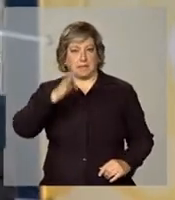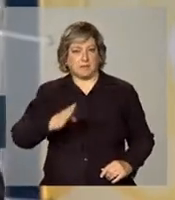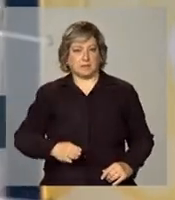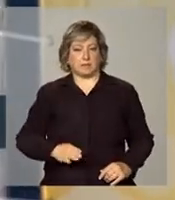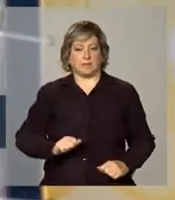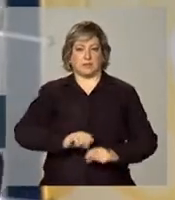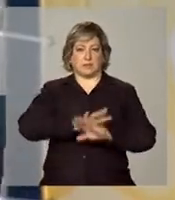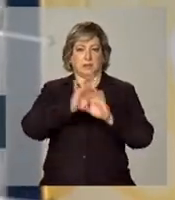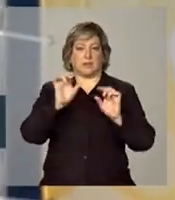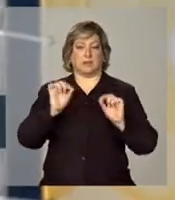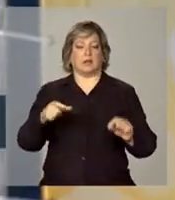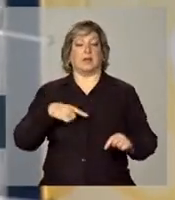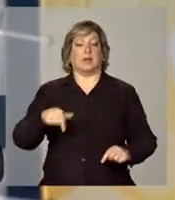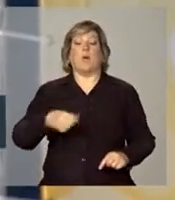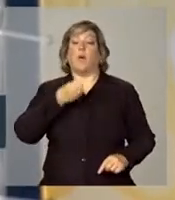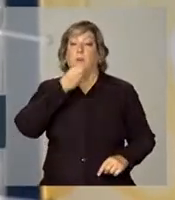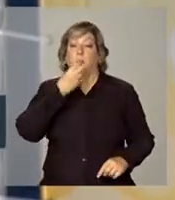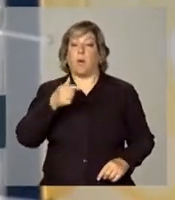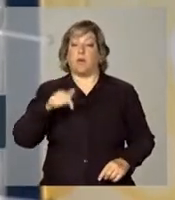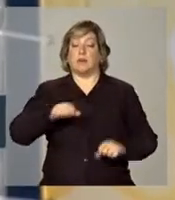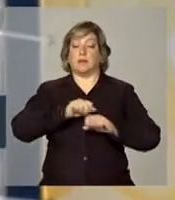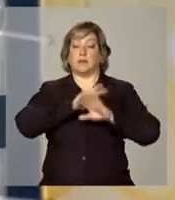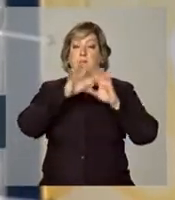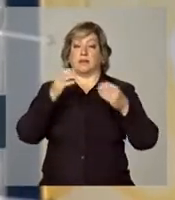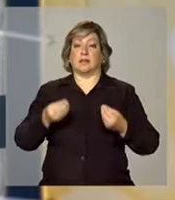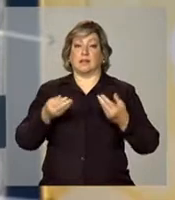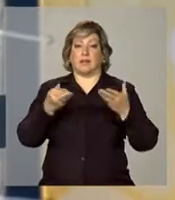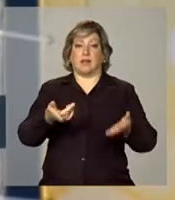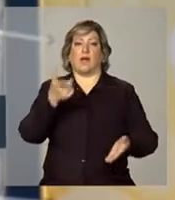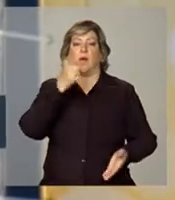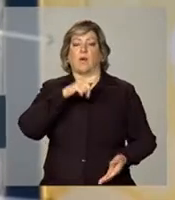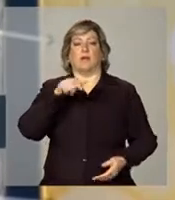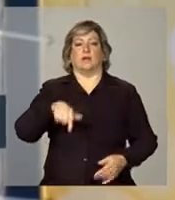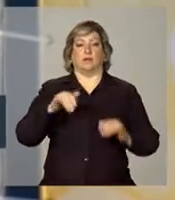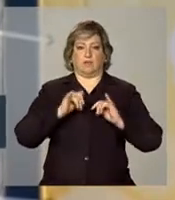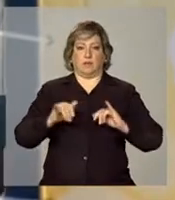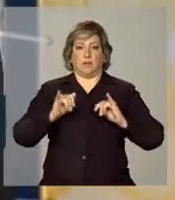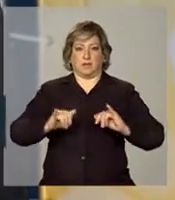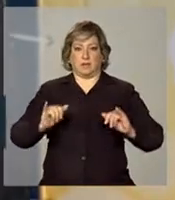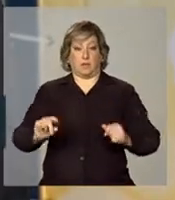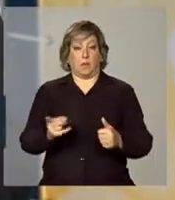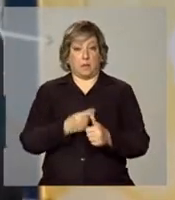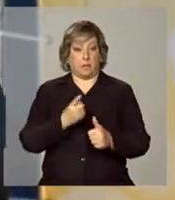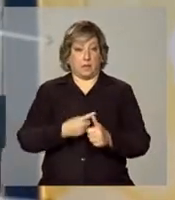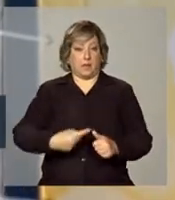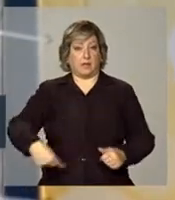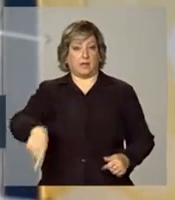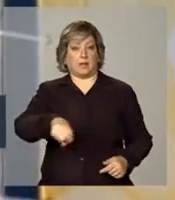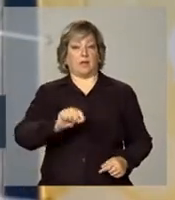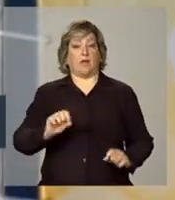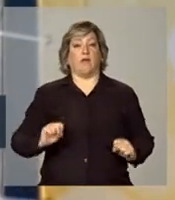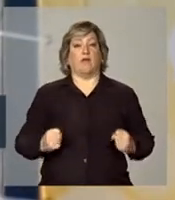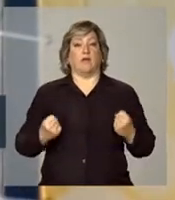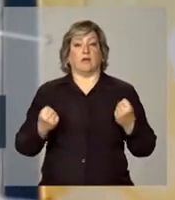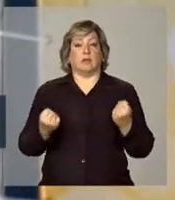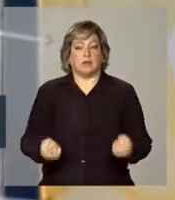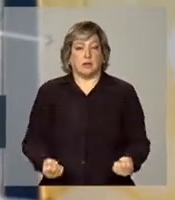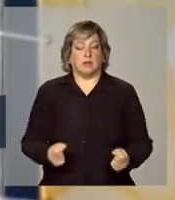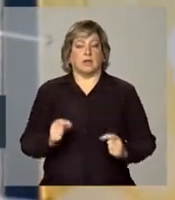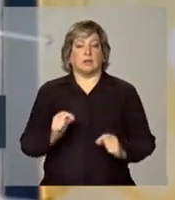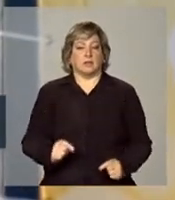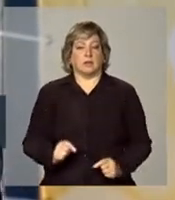benefícios da transparência trazida pelo acesso à informação. O primeiro dele é o fortalecimento do